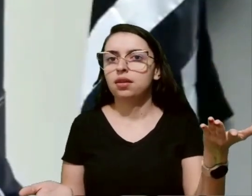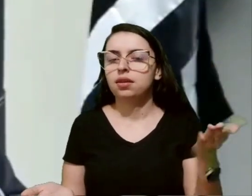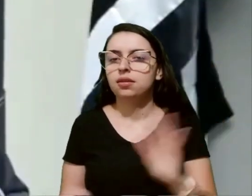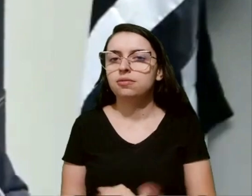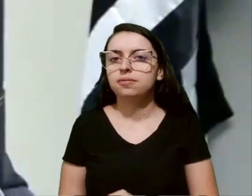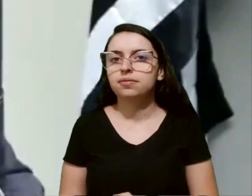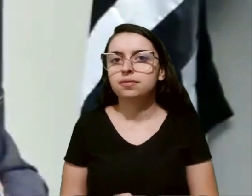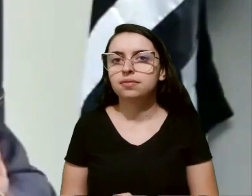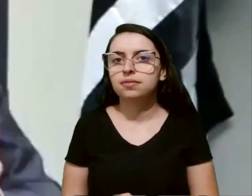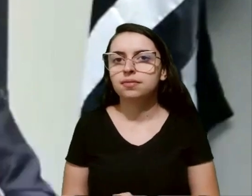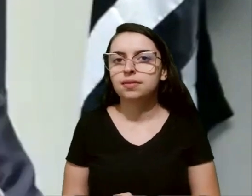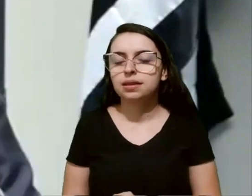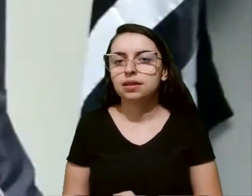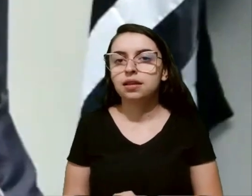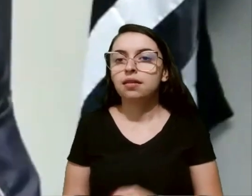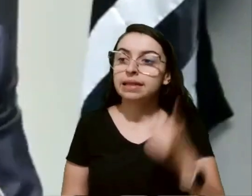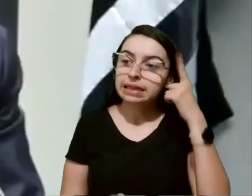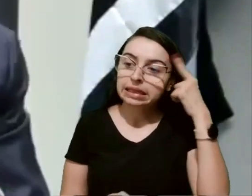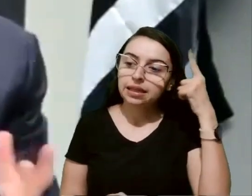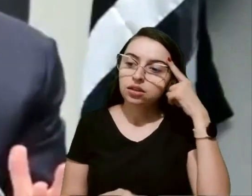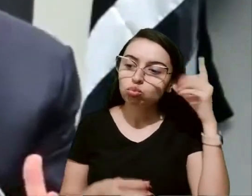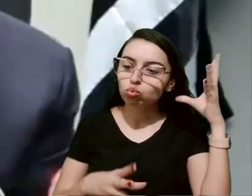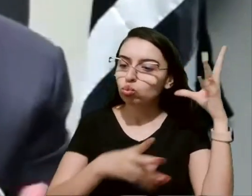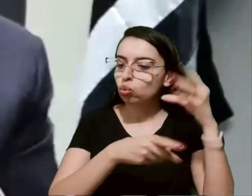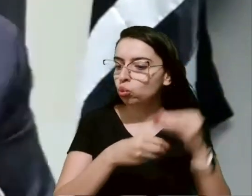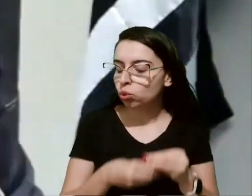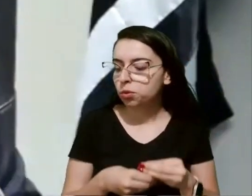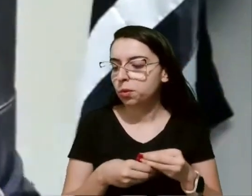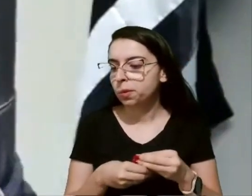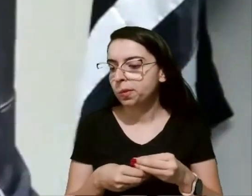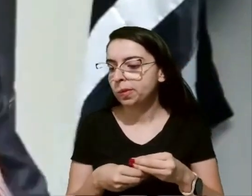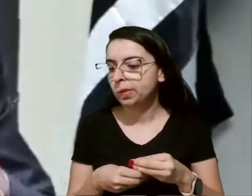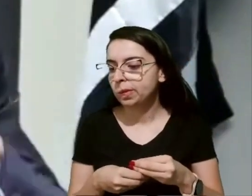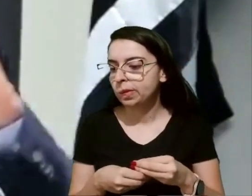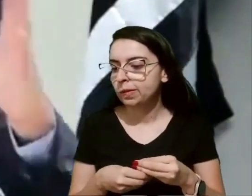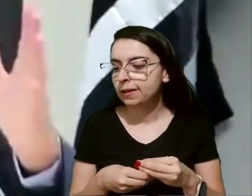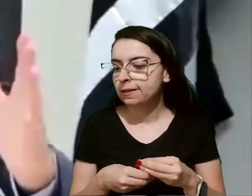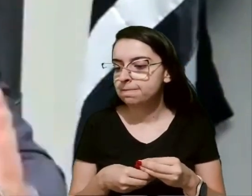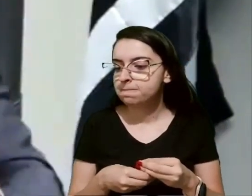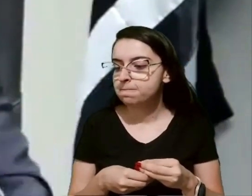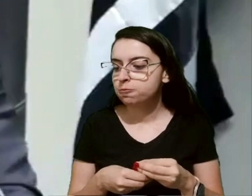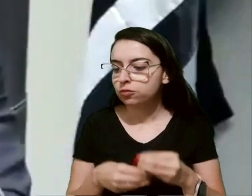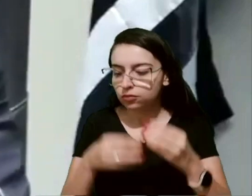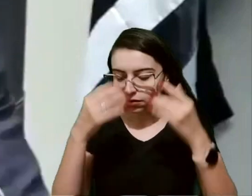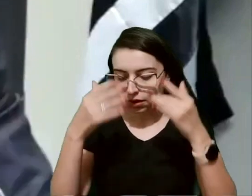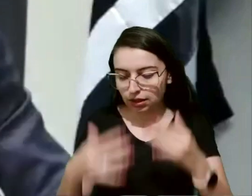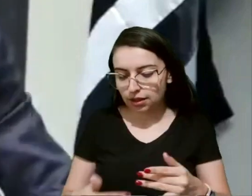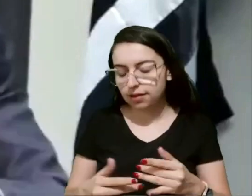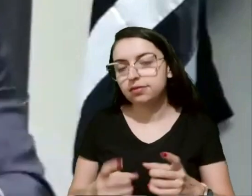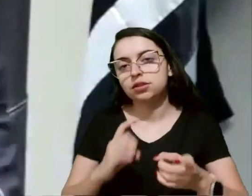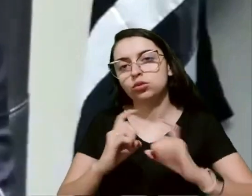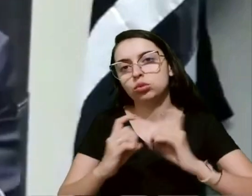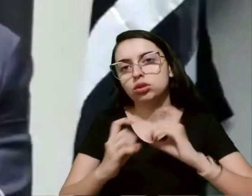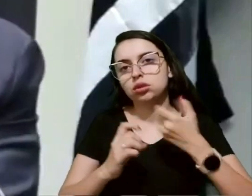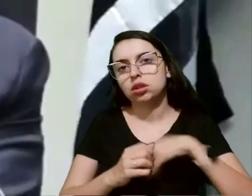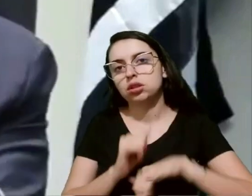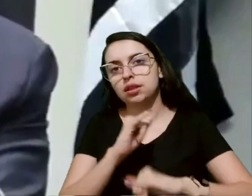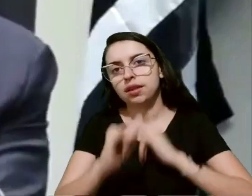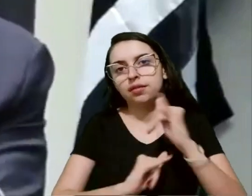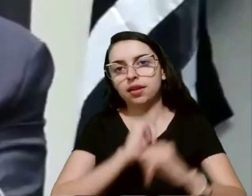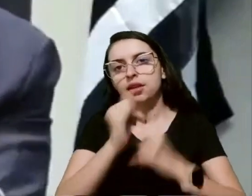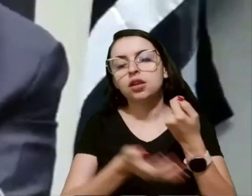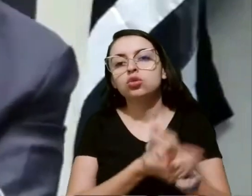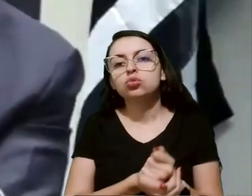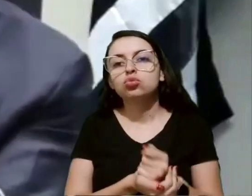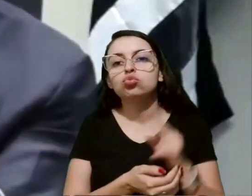Né? Então, a ideia toda muito do conceito da aplicação da tecnologia e do uso desses